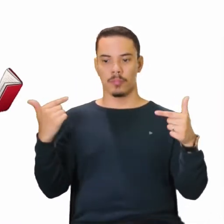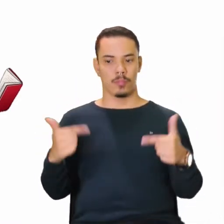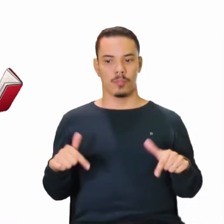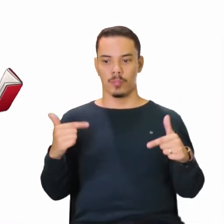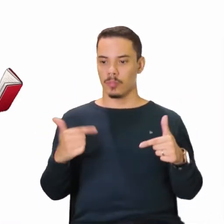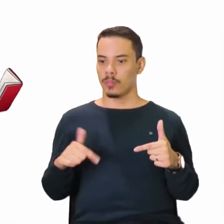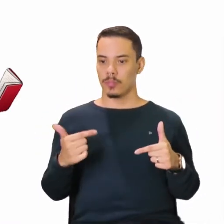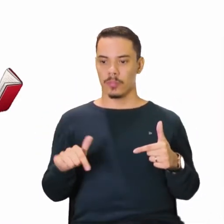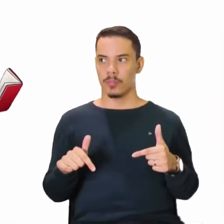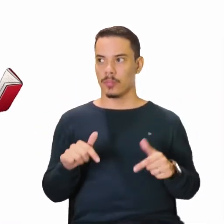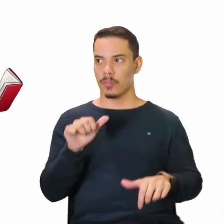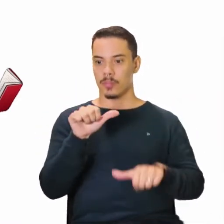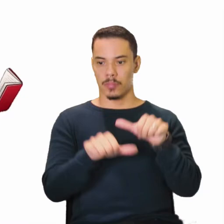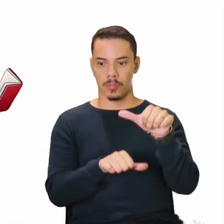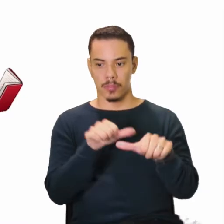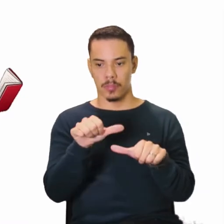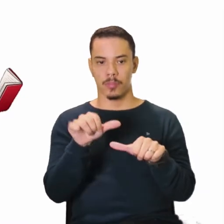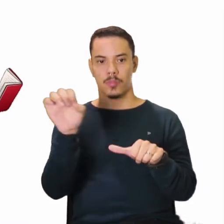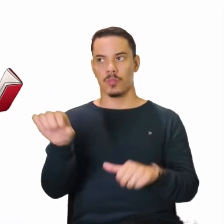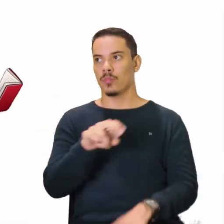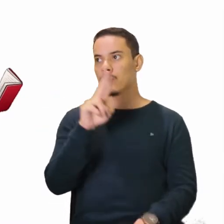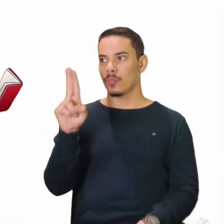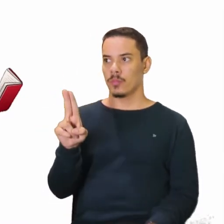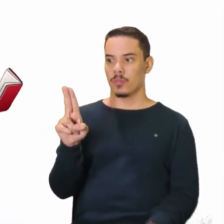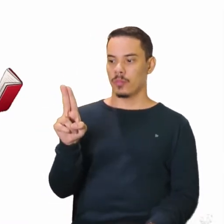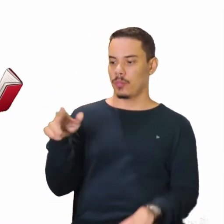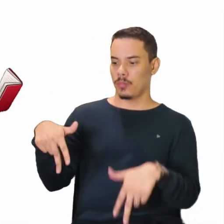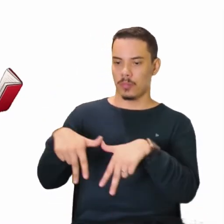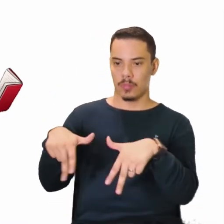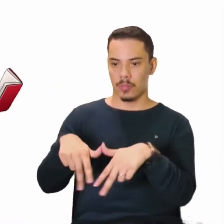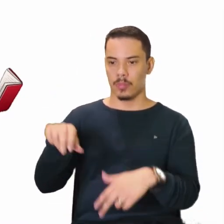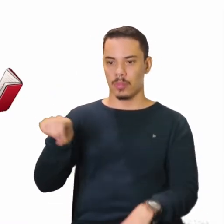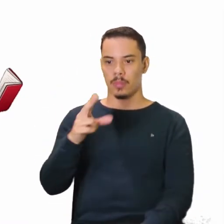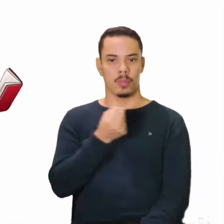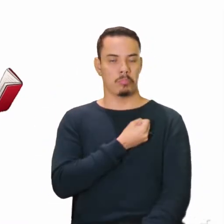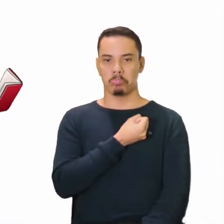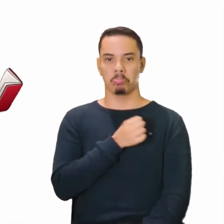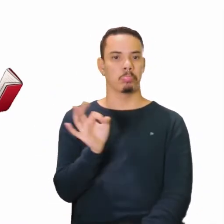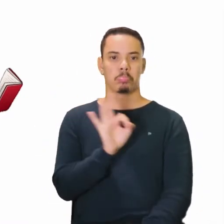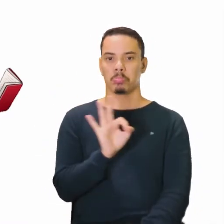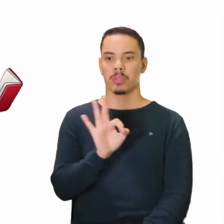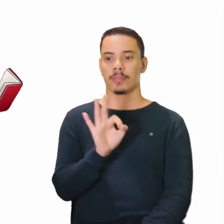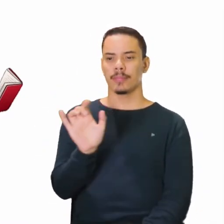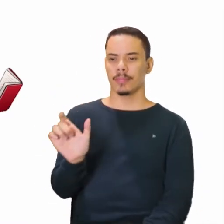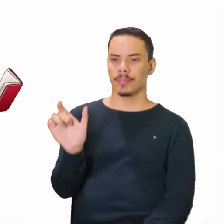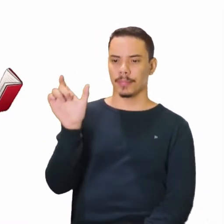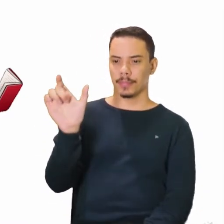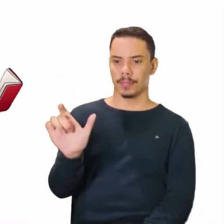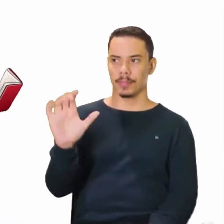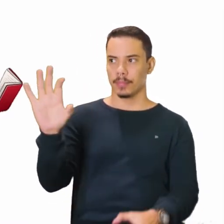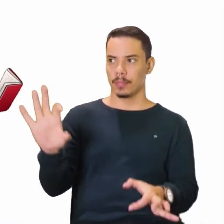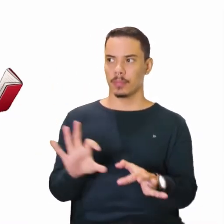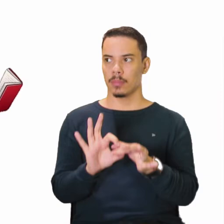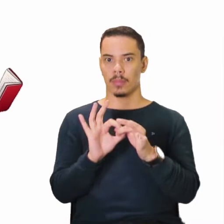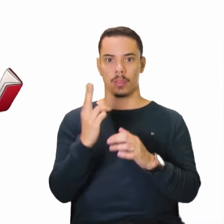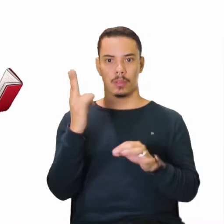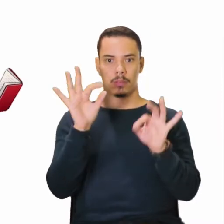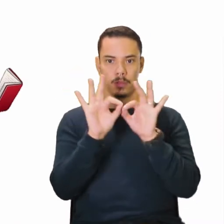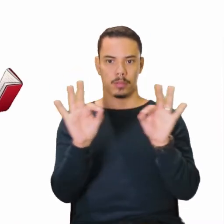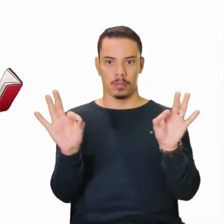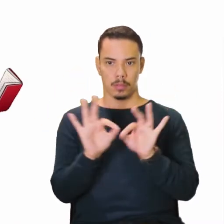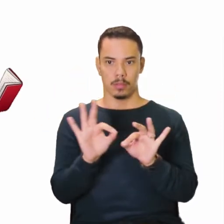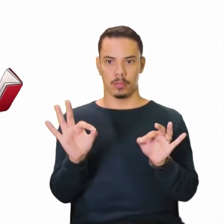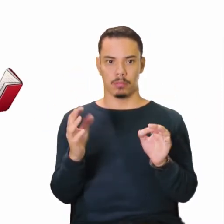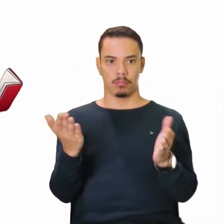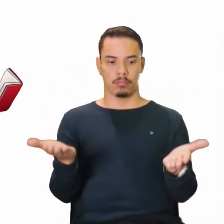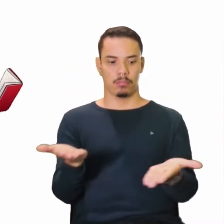vai ter flexão, nem gênero, nem número, tá bom? Que essa palavra, ela liga duas orações